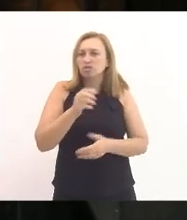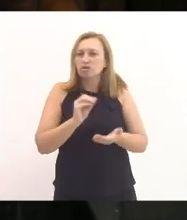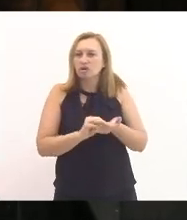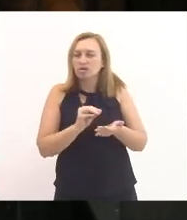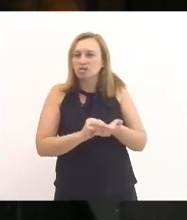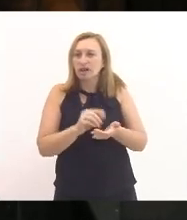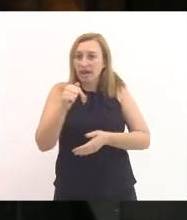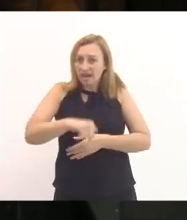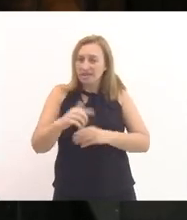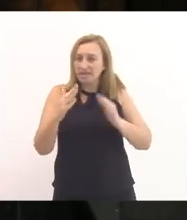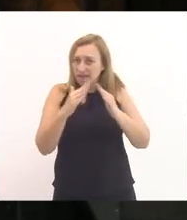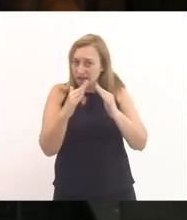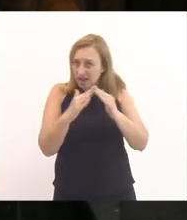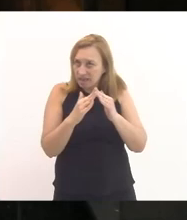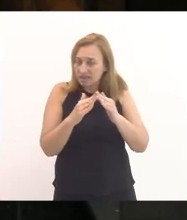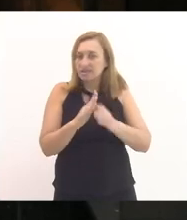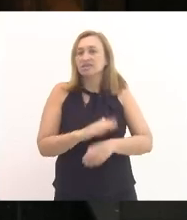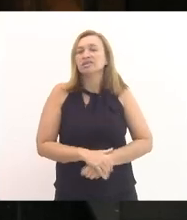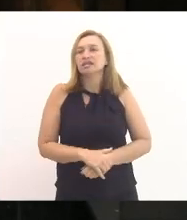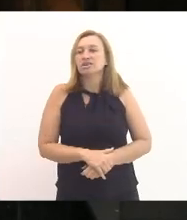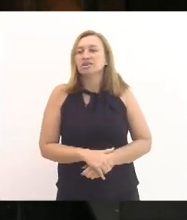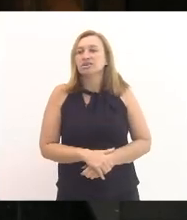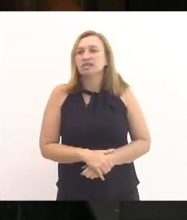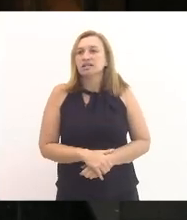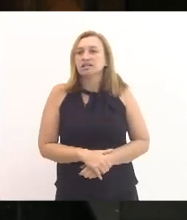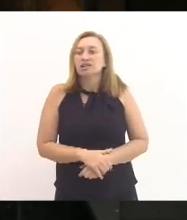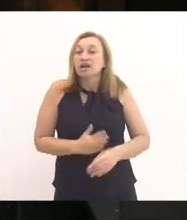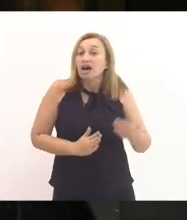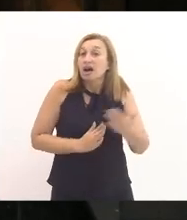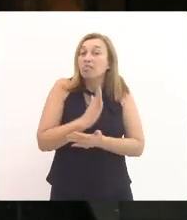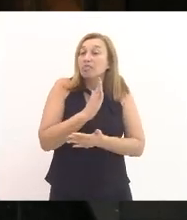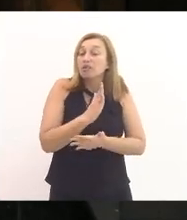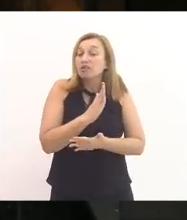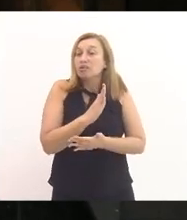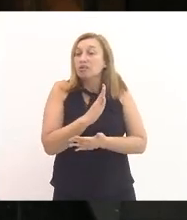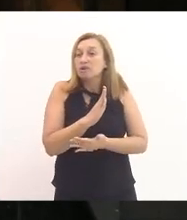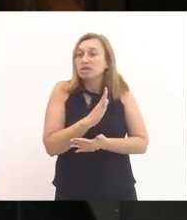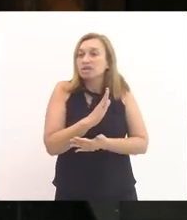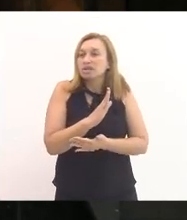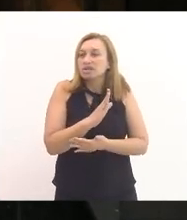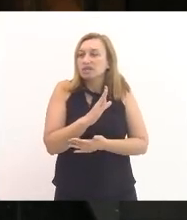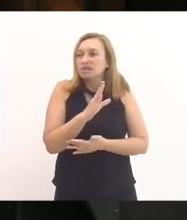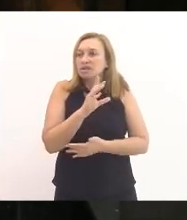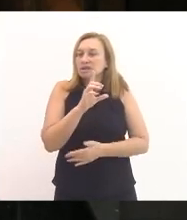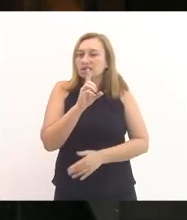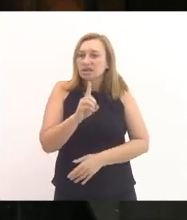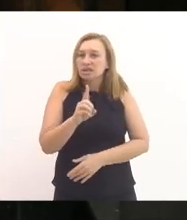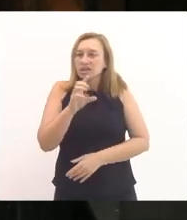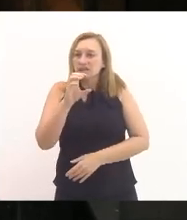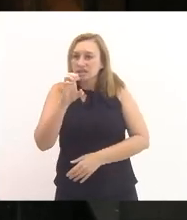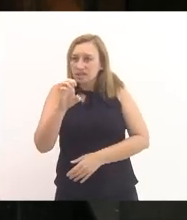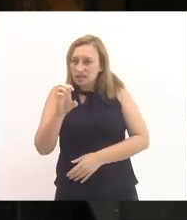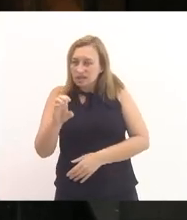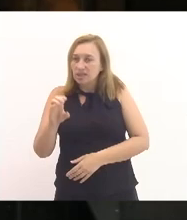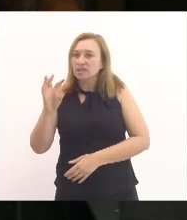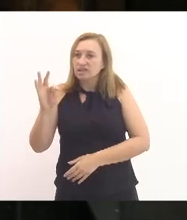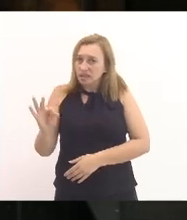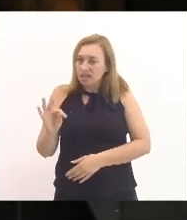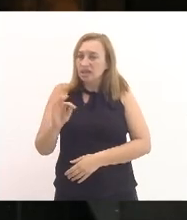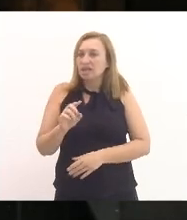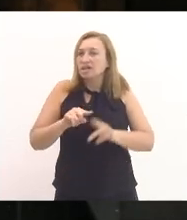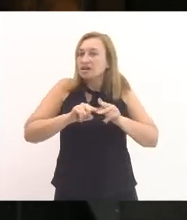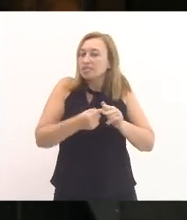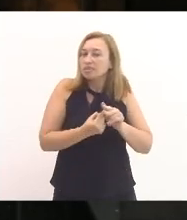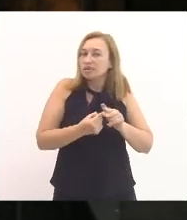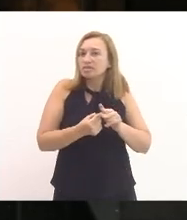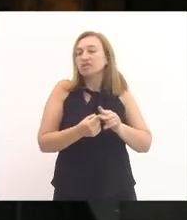esta casa esse Parlamento aprovou no ADN CP artigo 99 é sempre uma